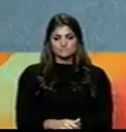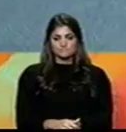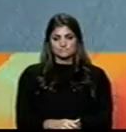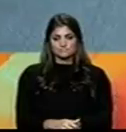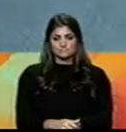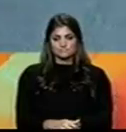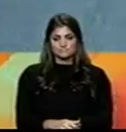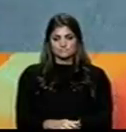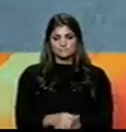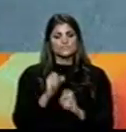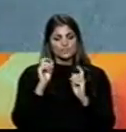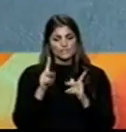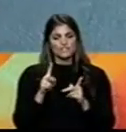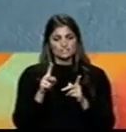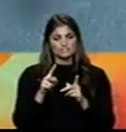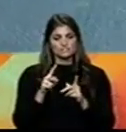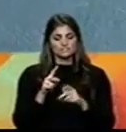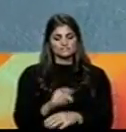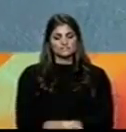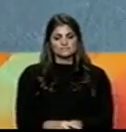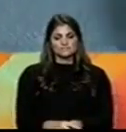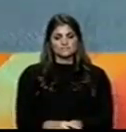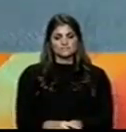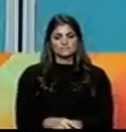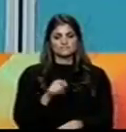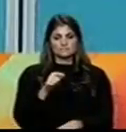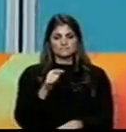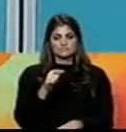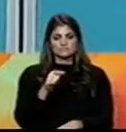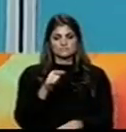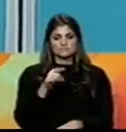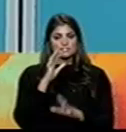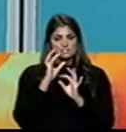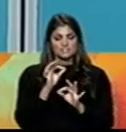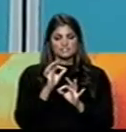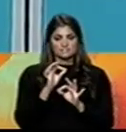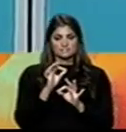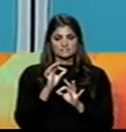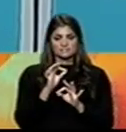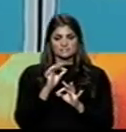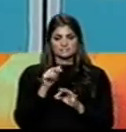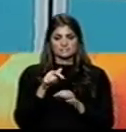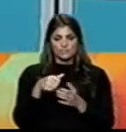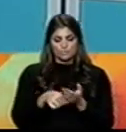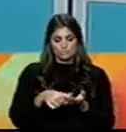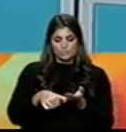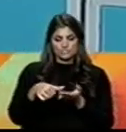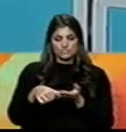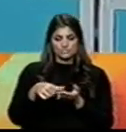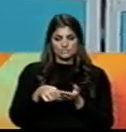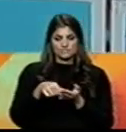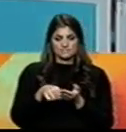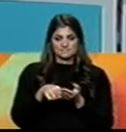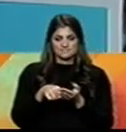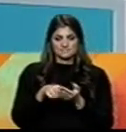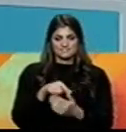Okay. A placa estava a reclamar a presença de... Pois, tens que pousar aqui um bocadinho mais para a frente. Estavas a calcar os botões com, a menina